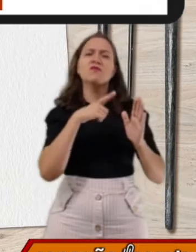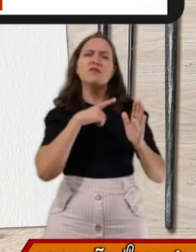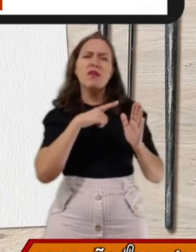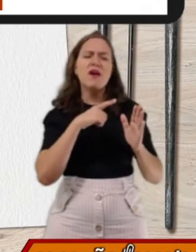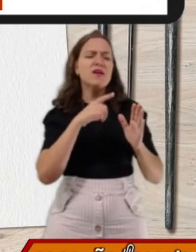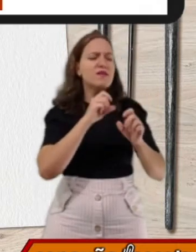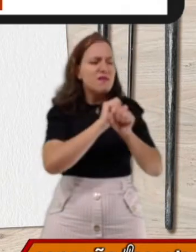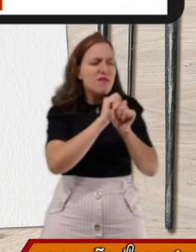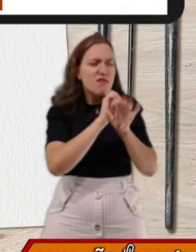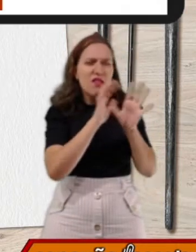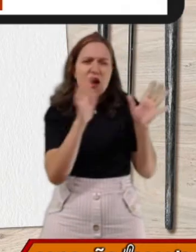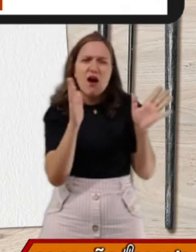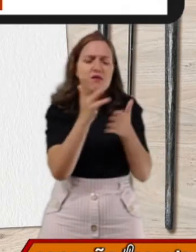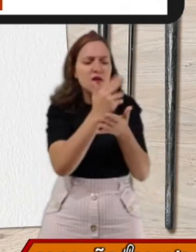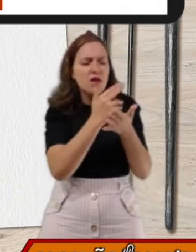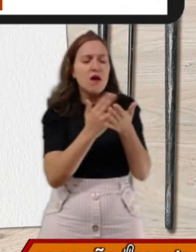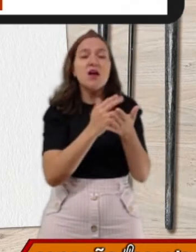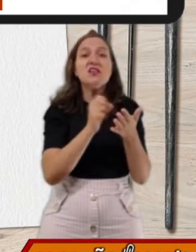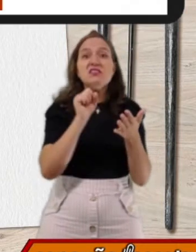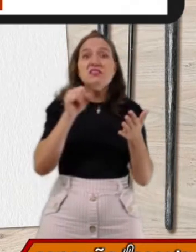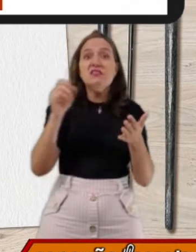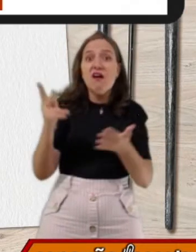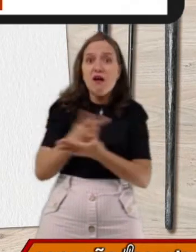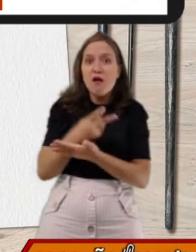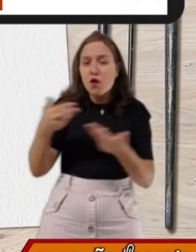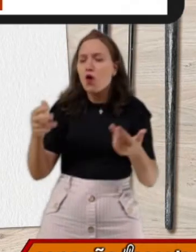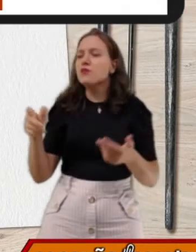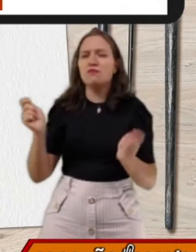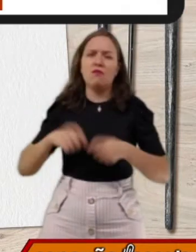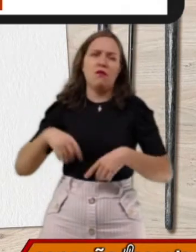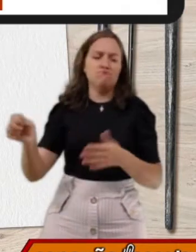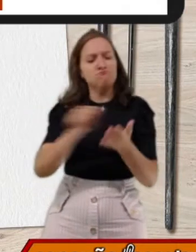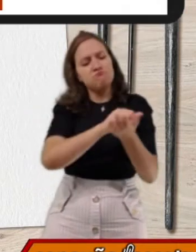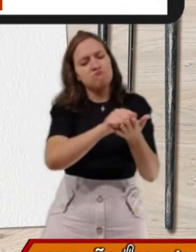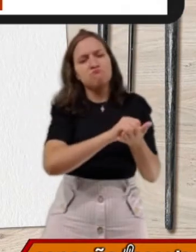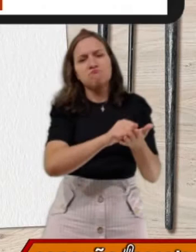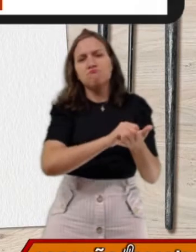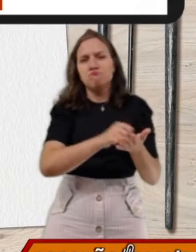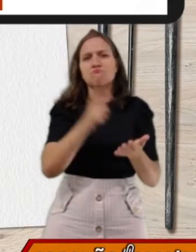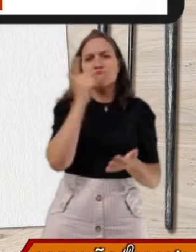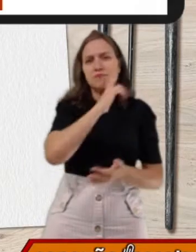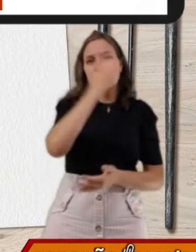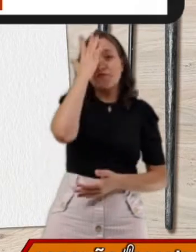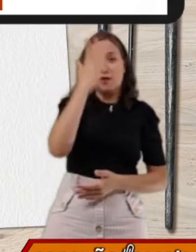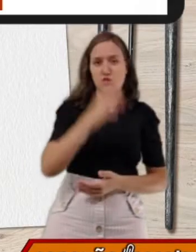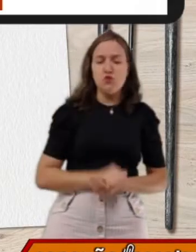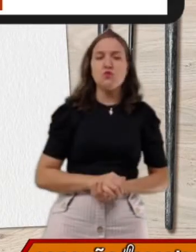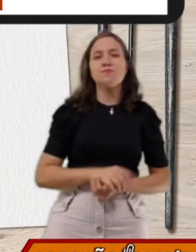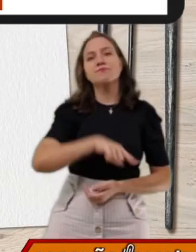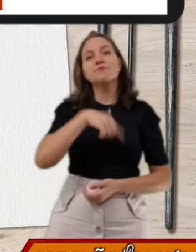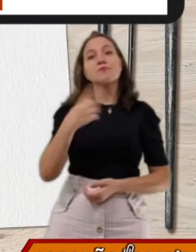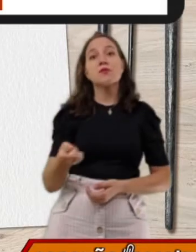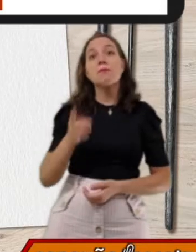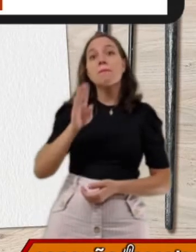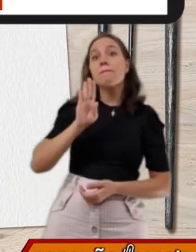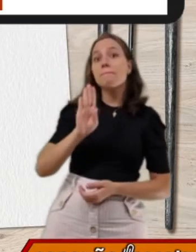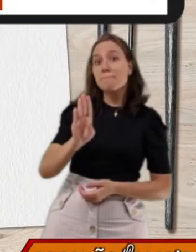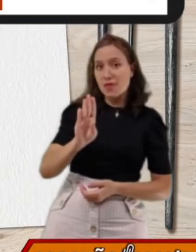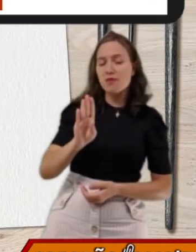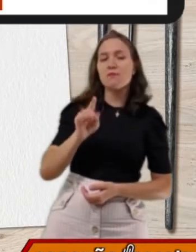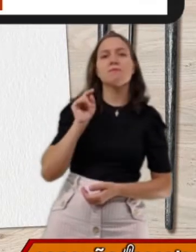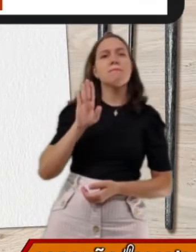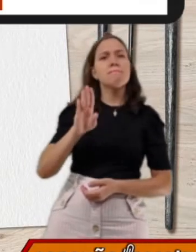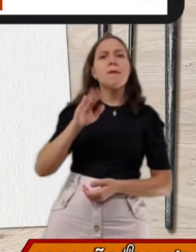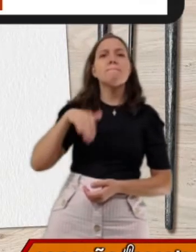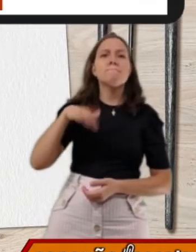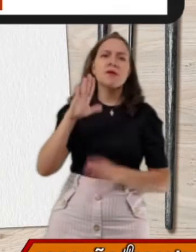então é legal que é mais fácil para você apagar e aí a gente tem os lápis tipo B esse aqui é um tipo B olhos